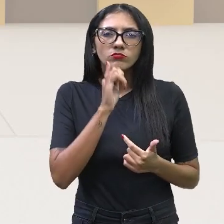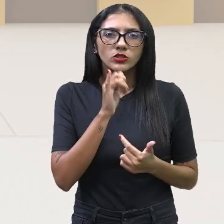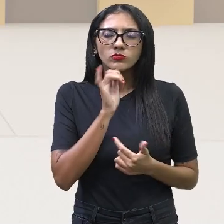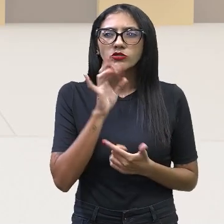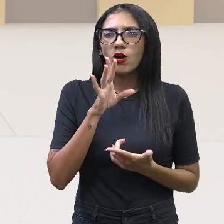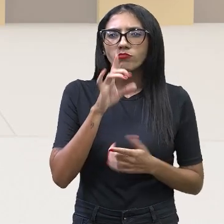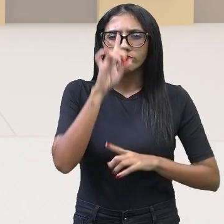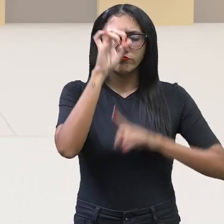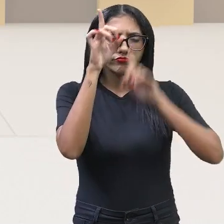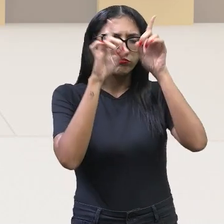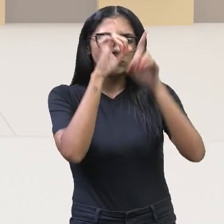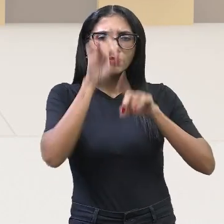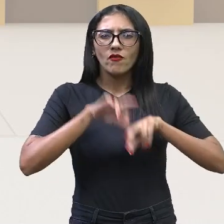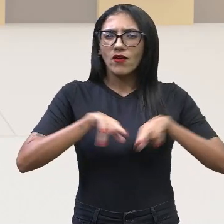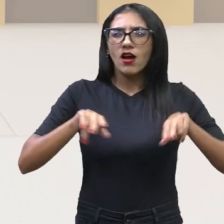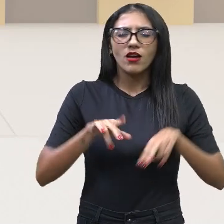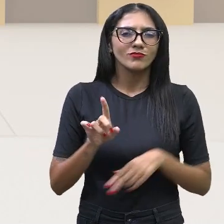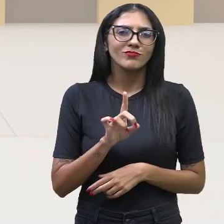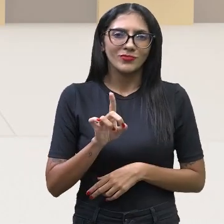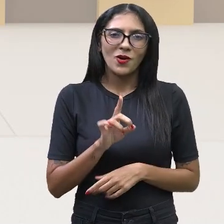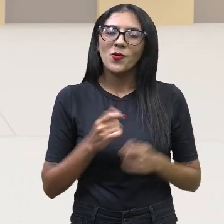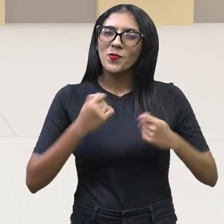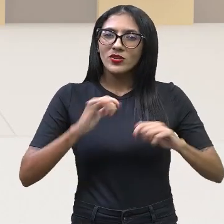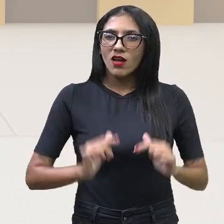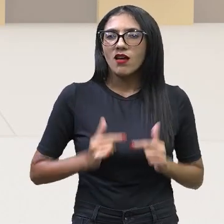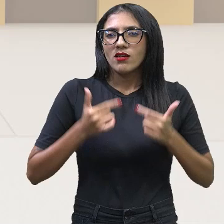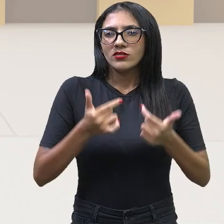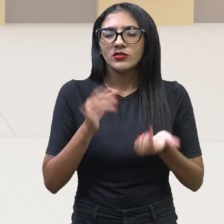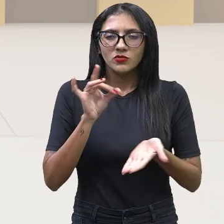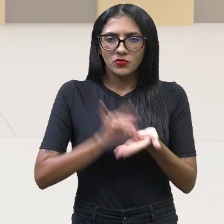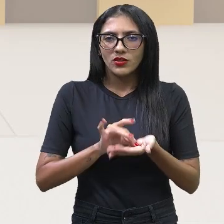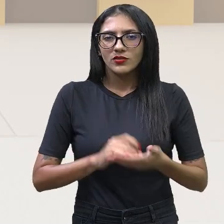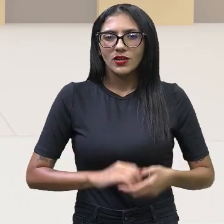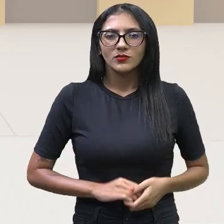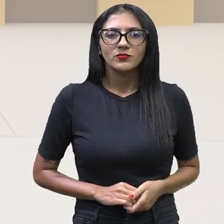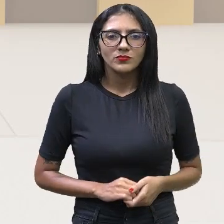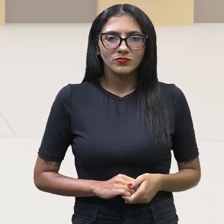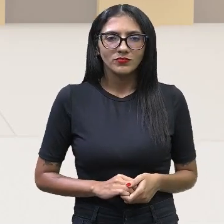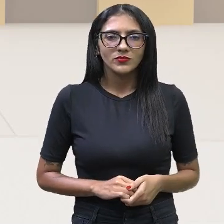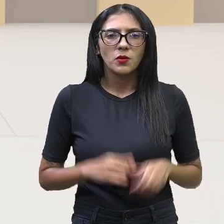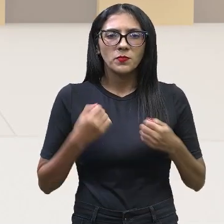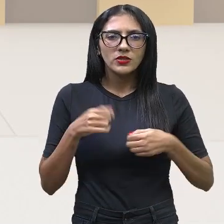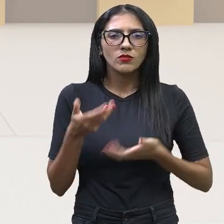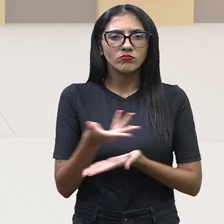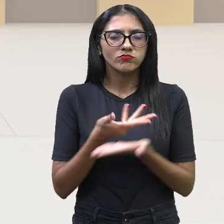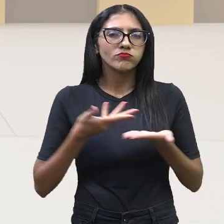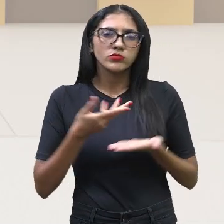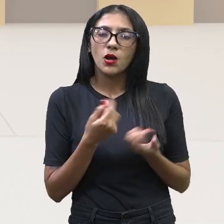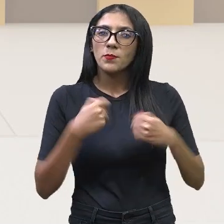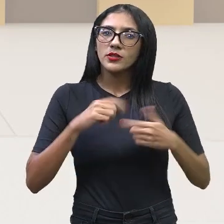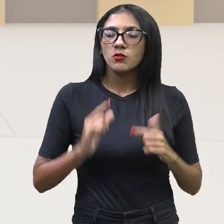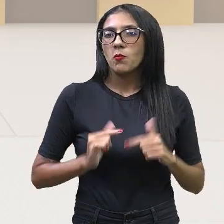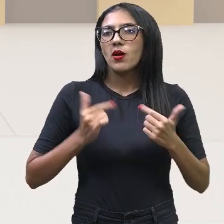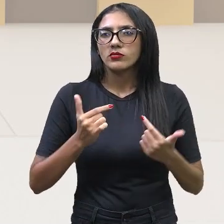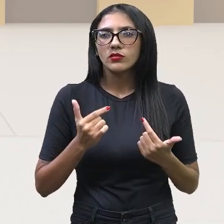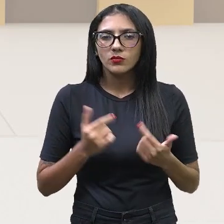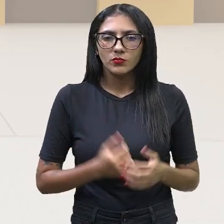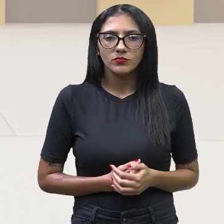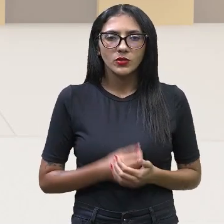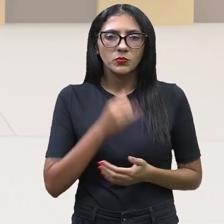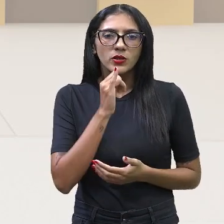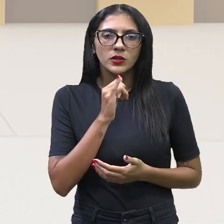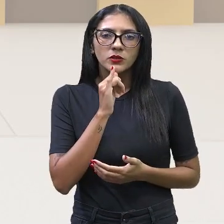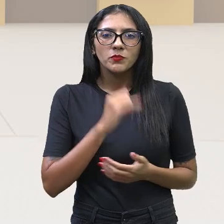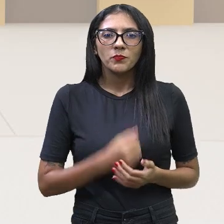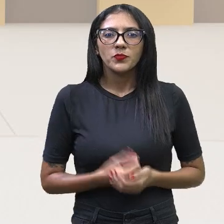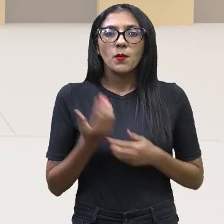das ideias, não, certo? Só no pensamento, não, é levar literalmente, vamos fazer alguma coisa. Mostre uma